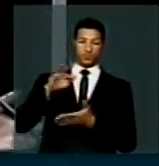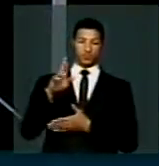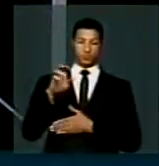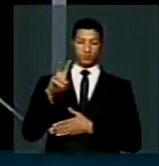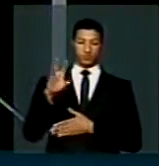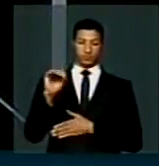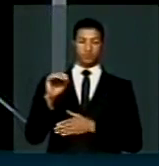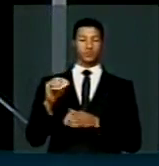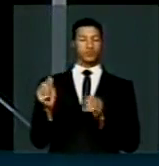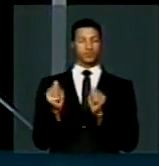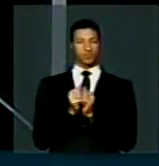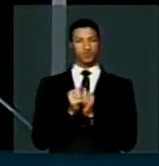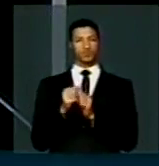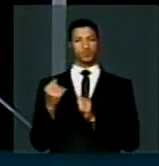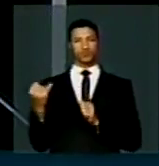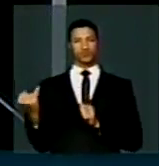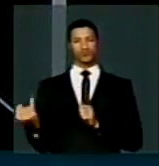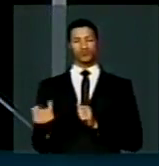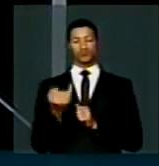Uma magnífica